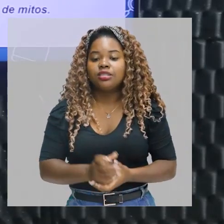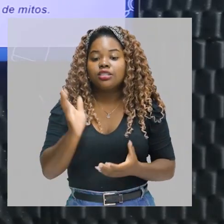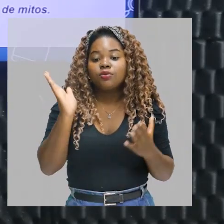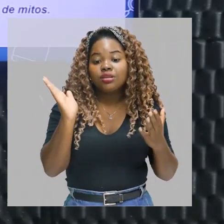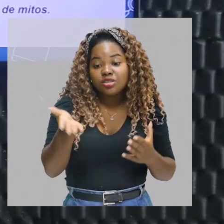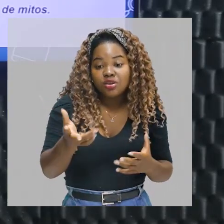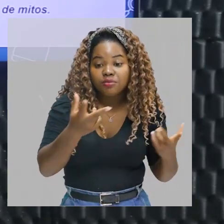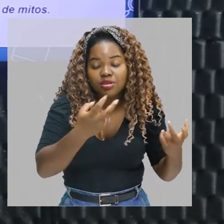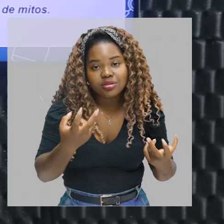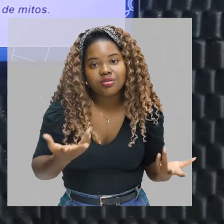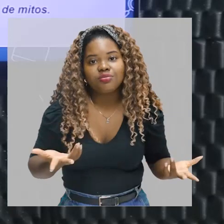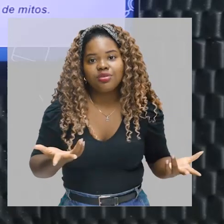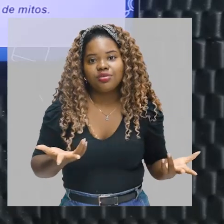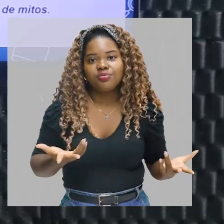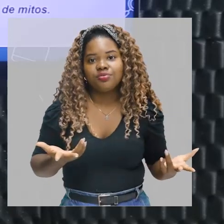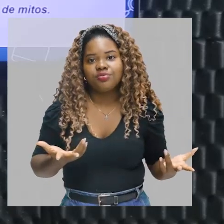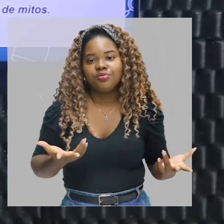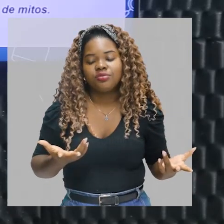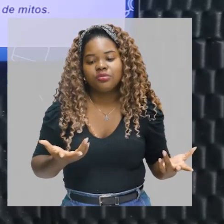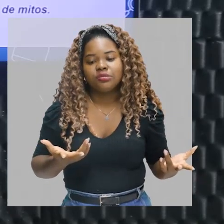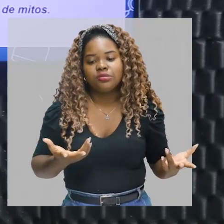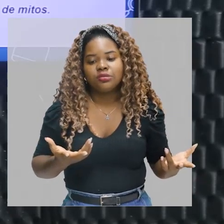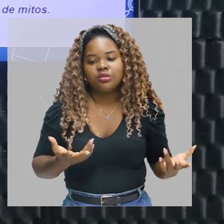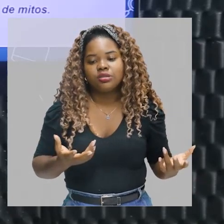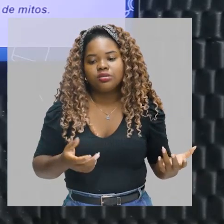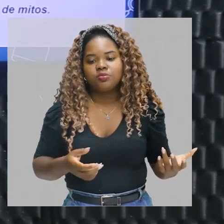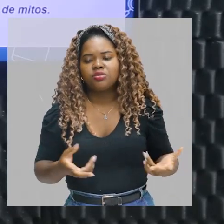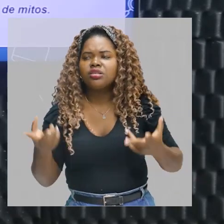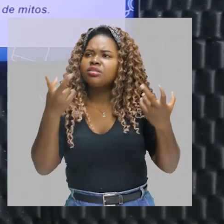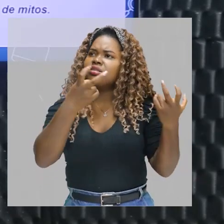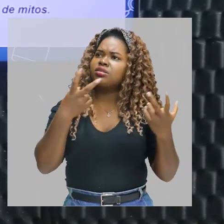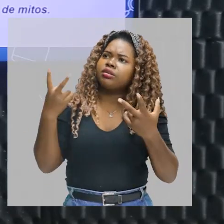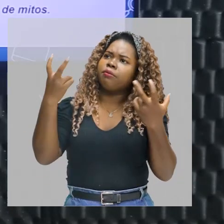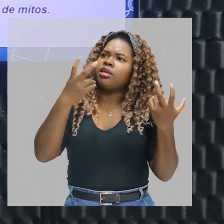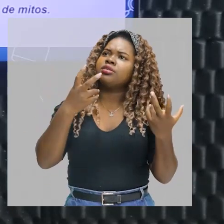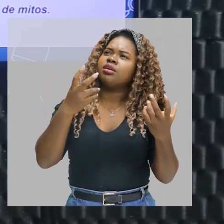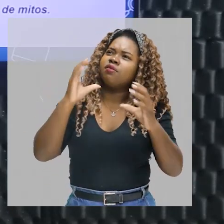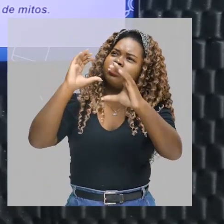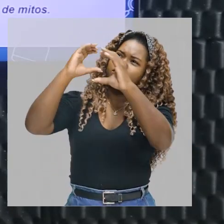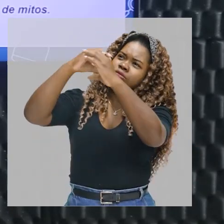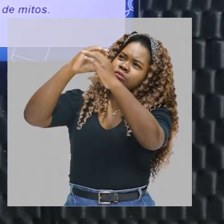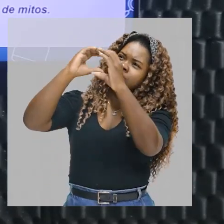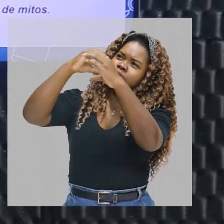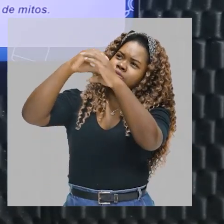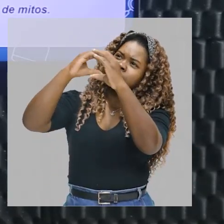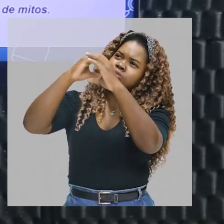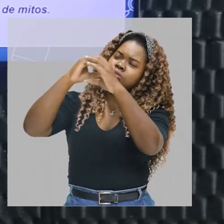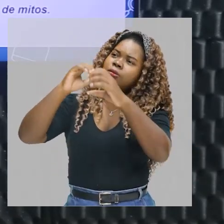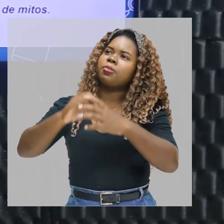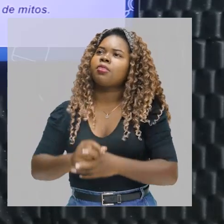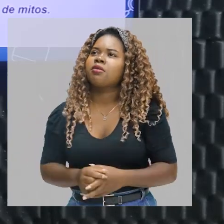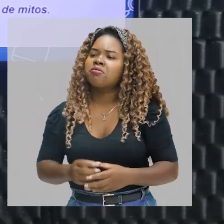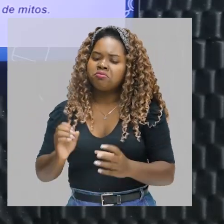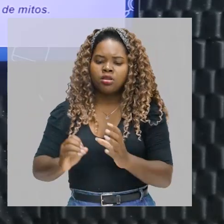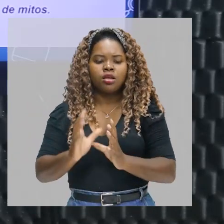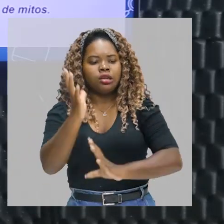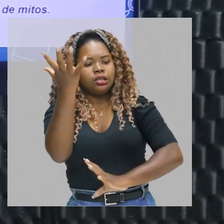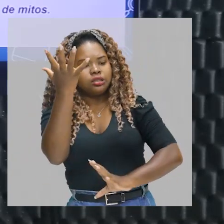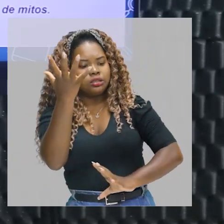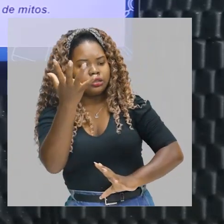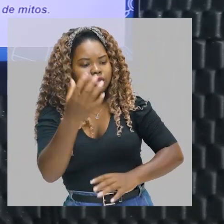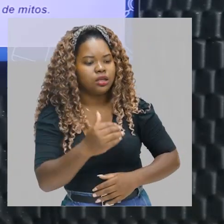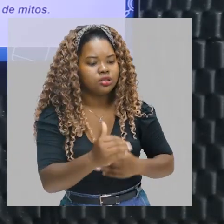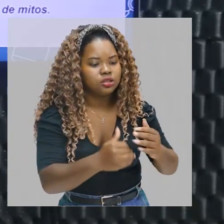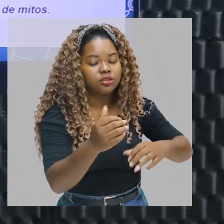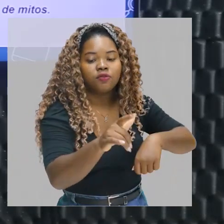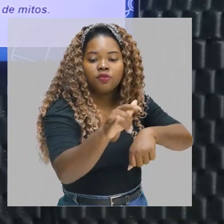isso. Então, através dessas observações dos astros, eles já começaram a criar modelos internos ali dentro